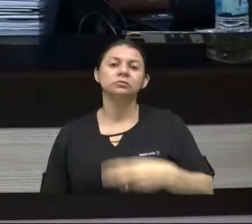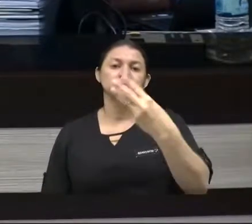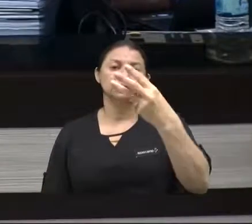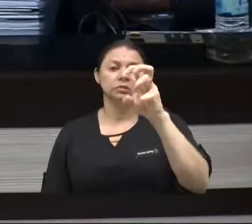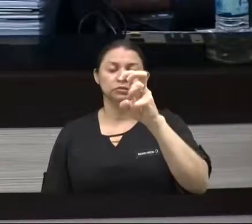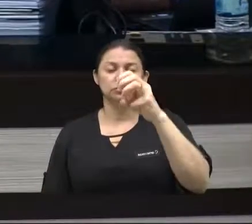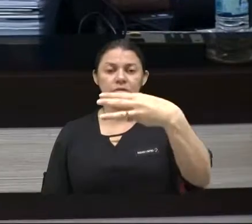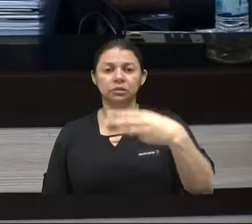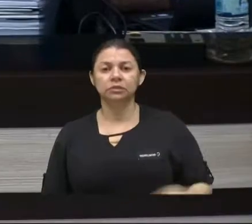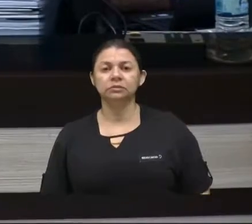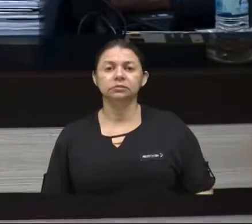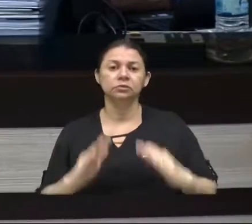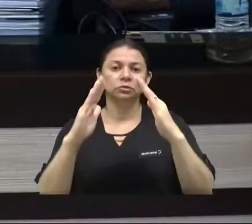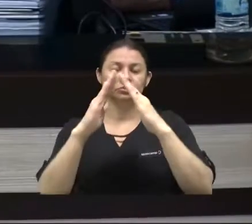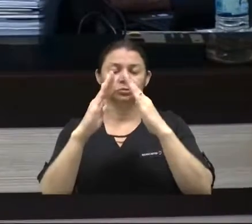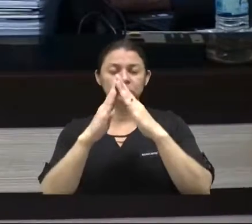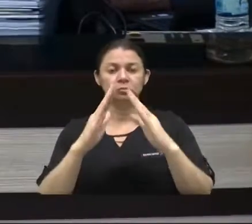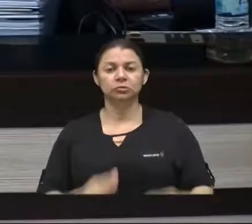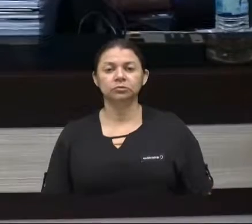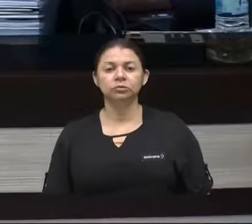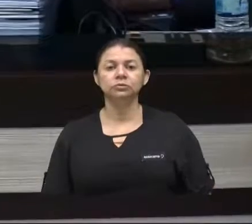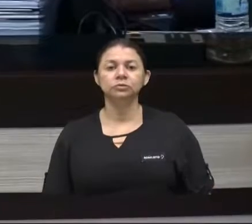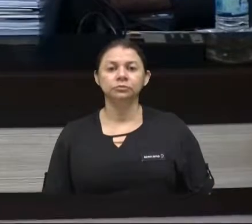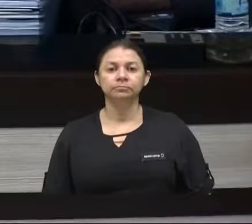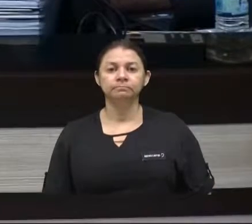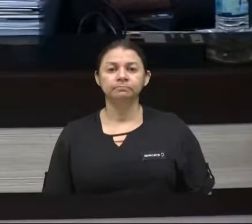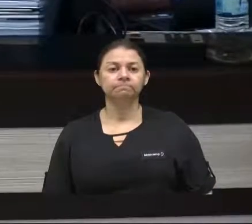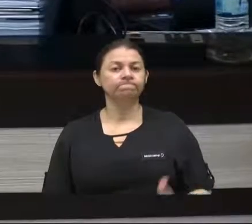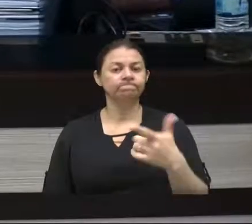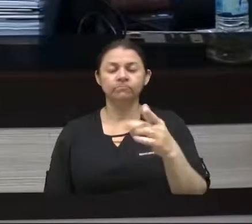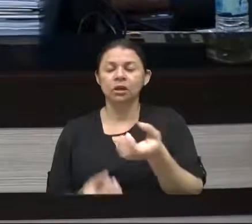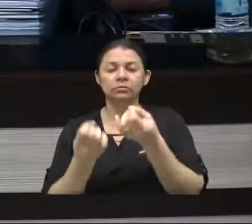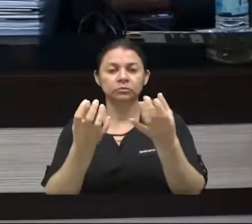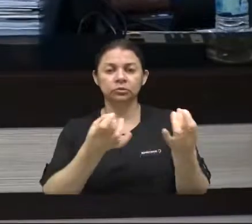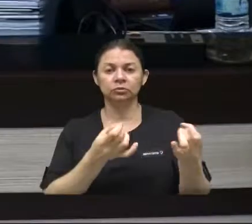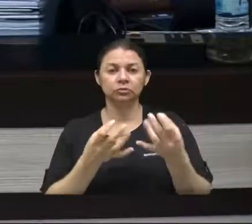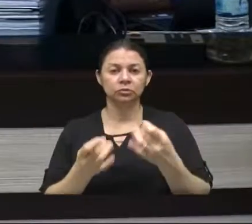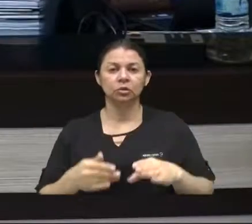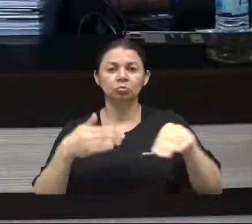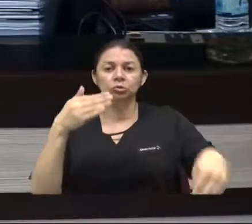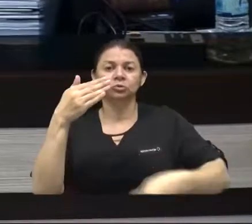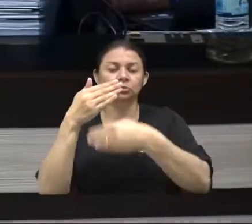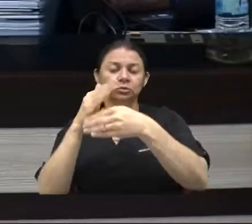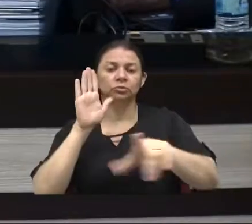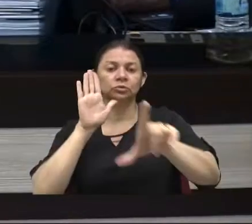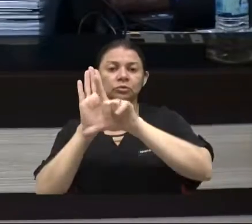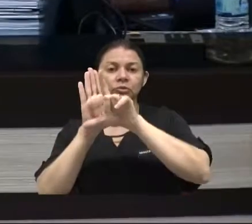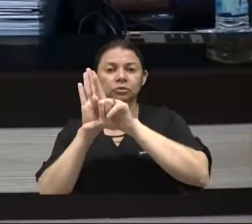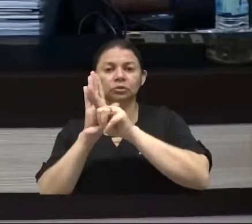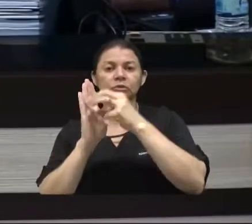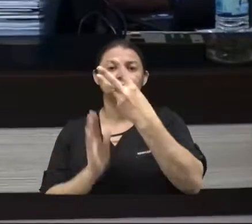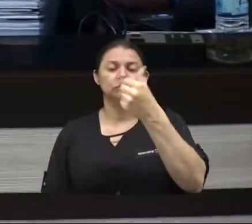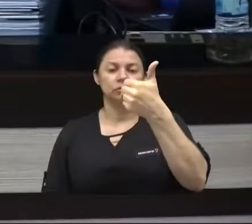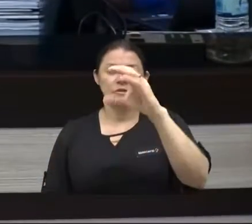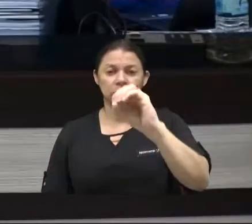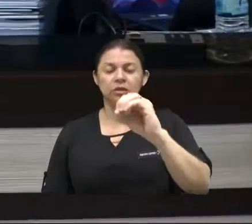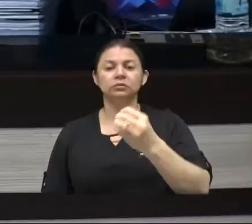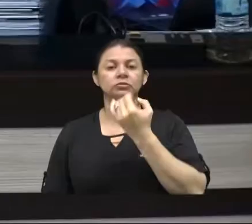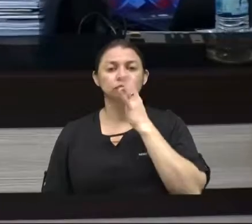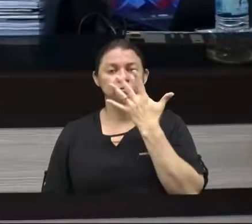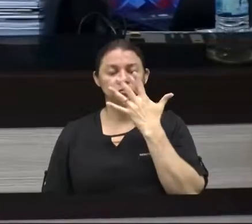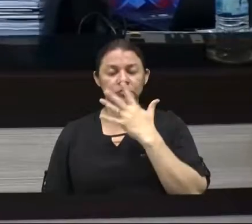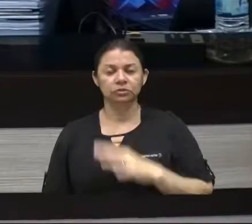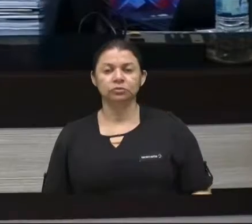imóveis exclusivamente não residencial, objetos de Lei Complementar número 310, de 6 de fevereiro de 2004, Lei